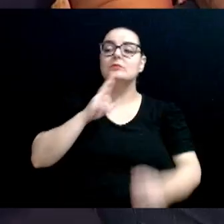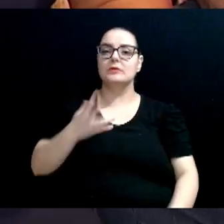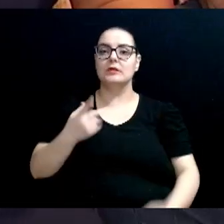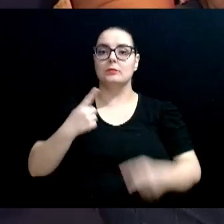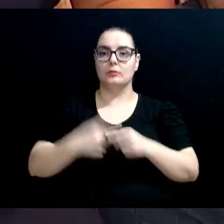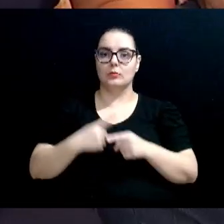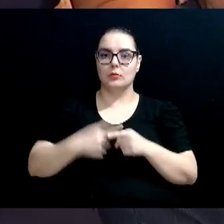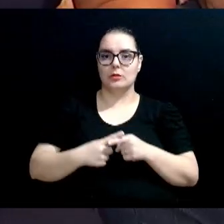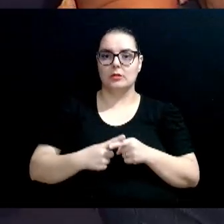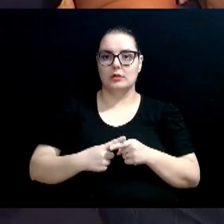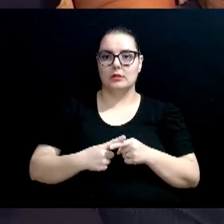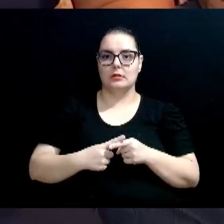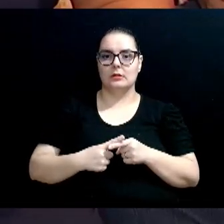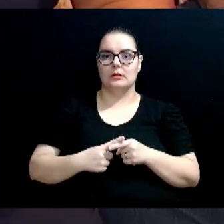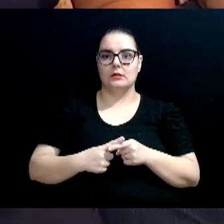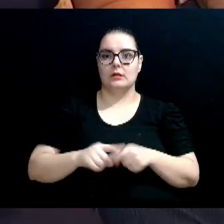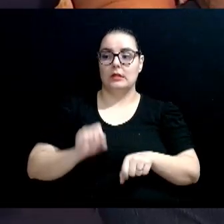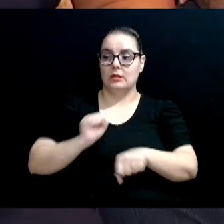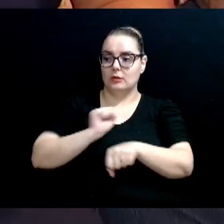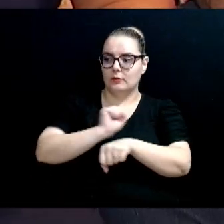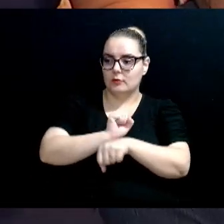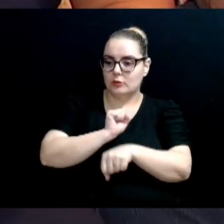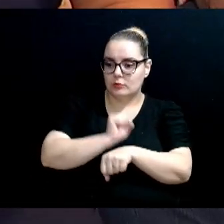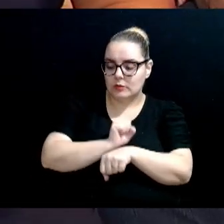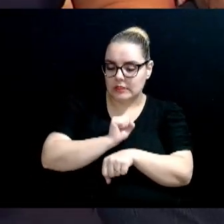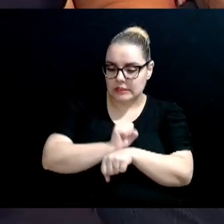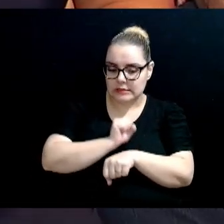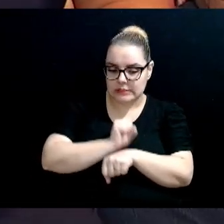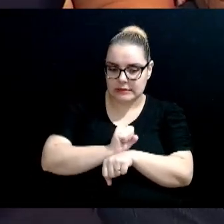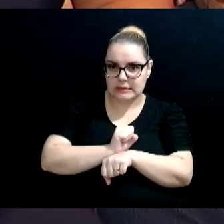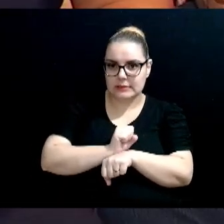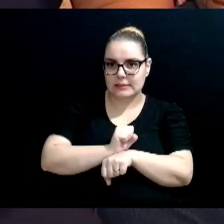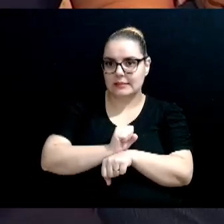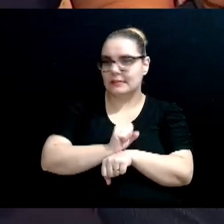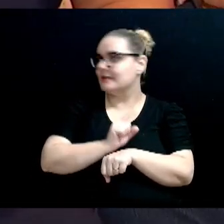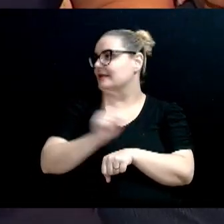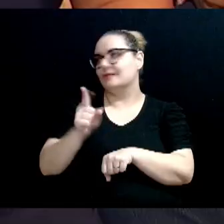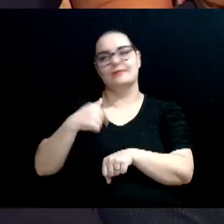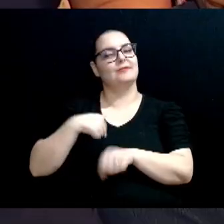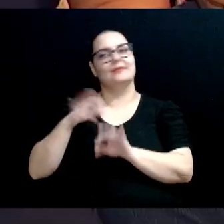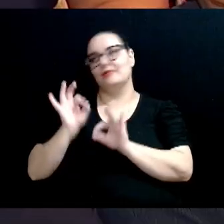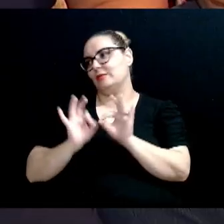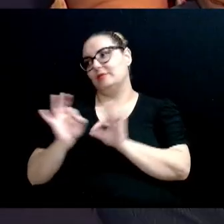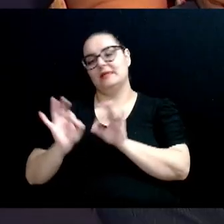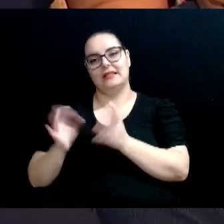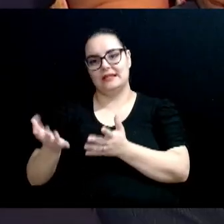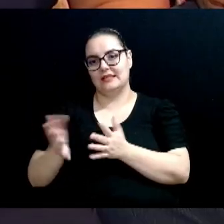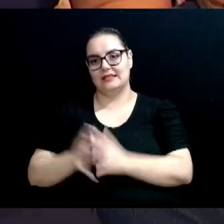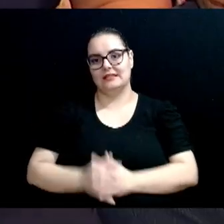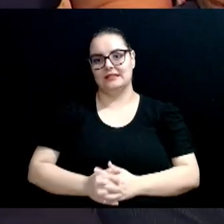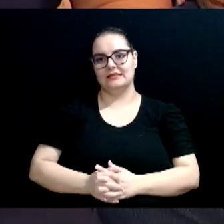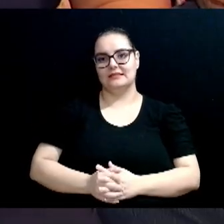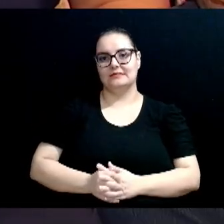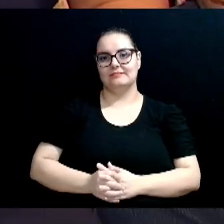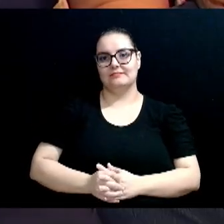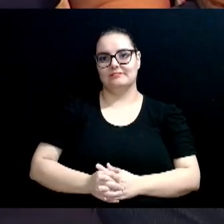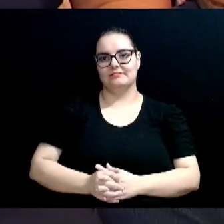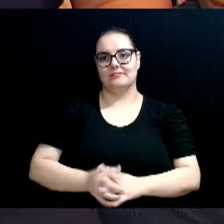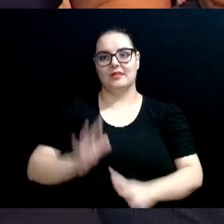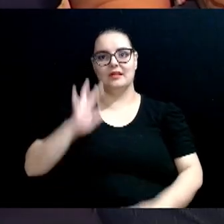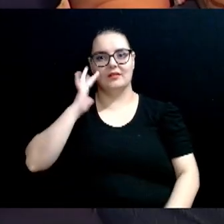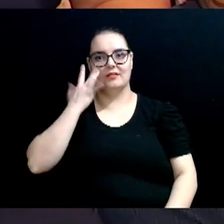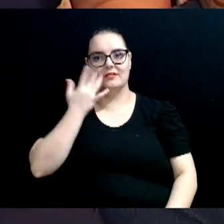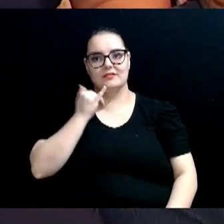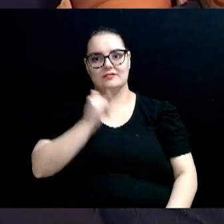Porque foi uma espera que eu não estava esperando, né? Eu acho que eu diria